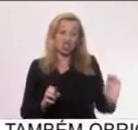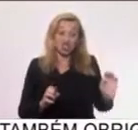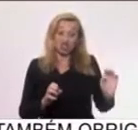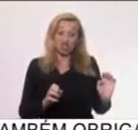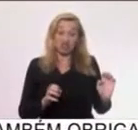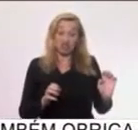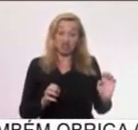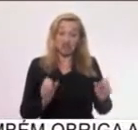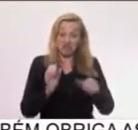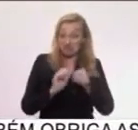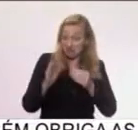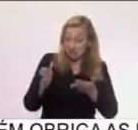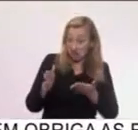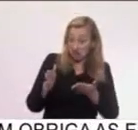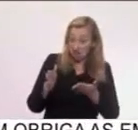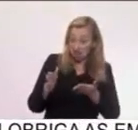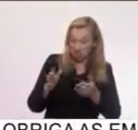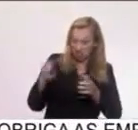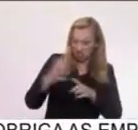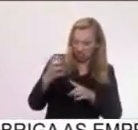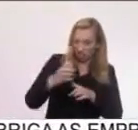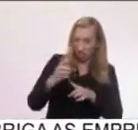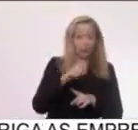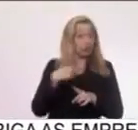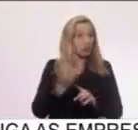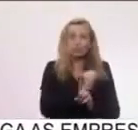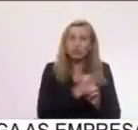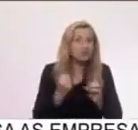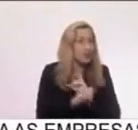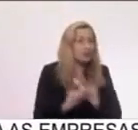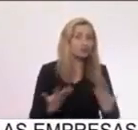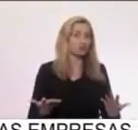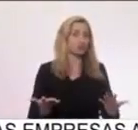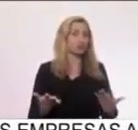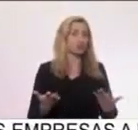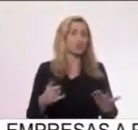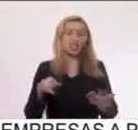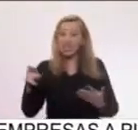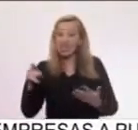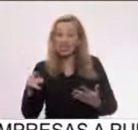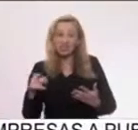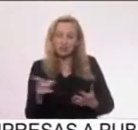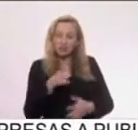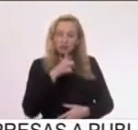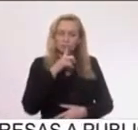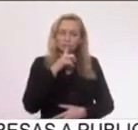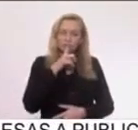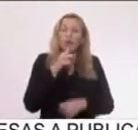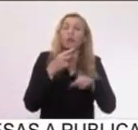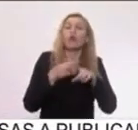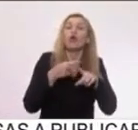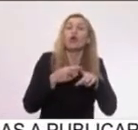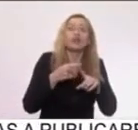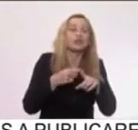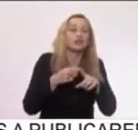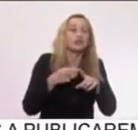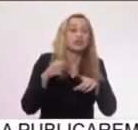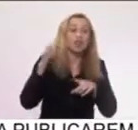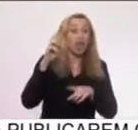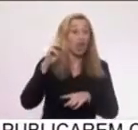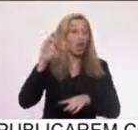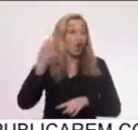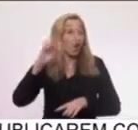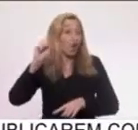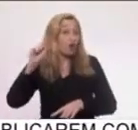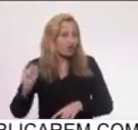nefasta e tão maligna para a nossa sociedade. Eles estavam caladinhos porque os heróis